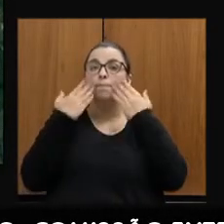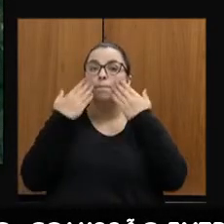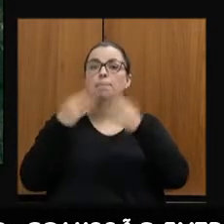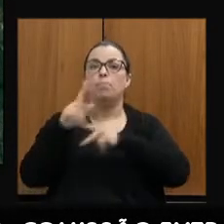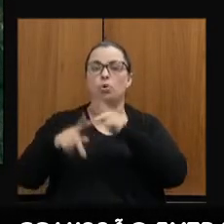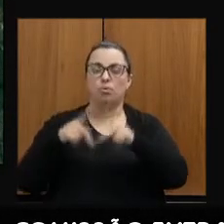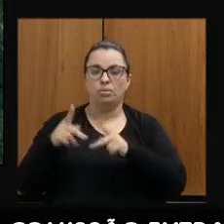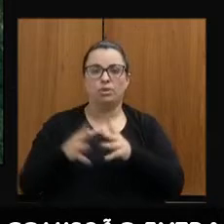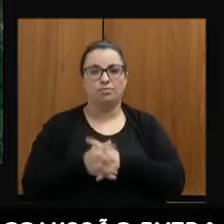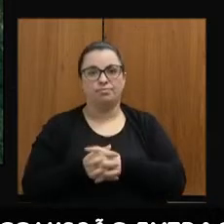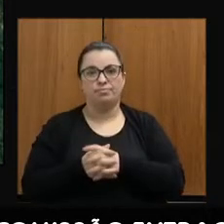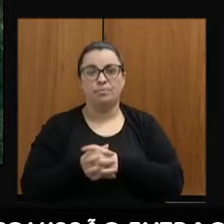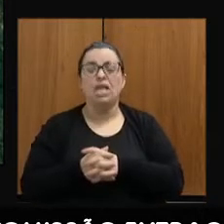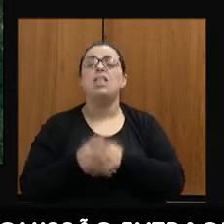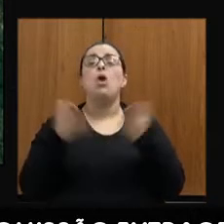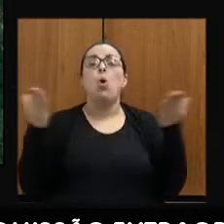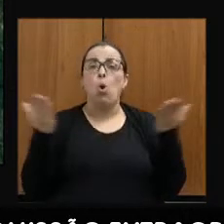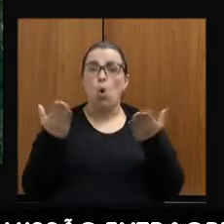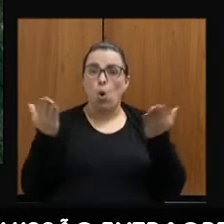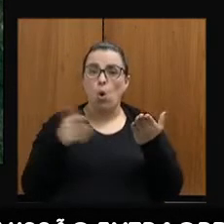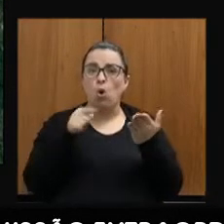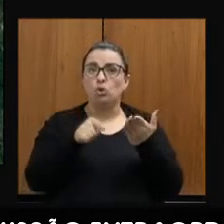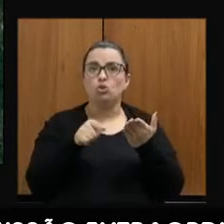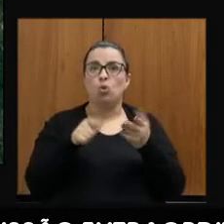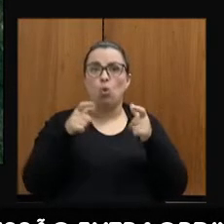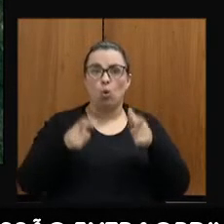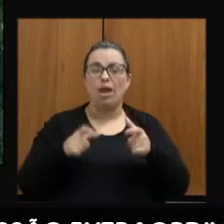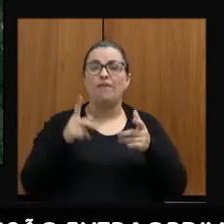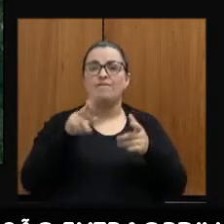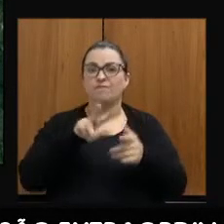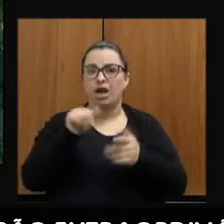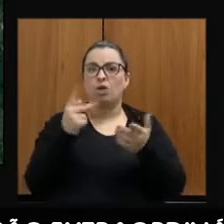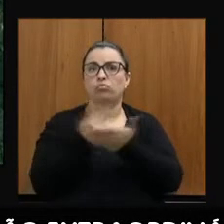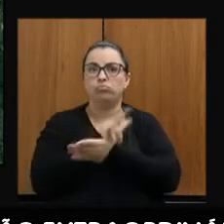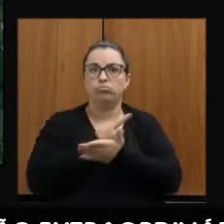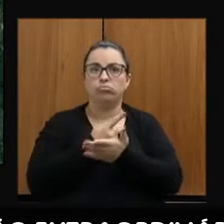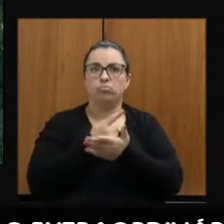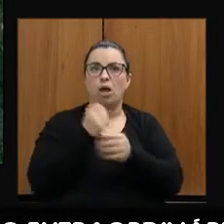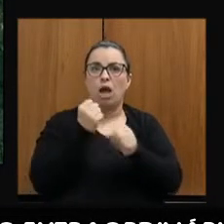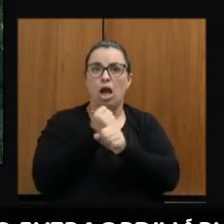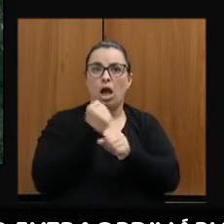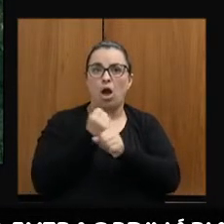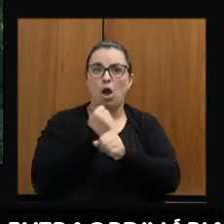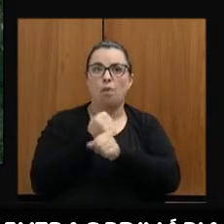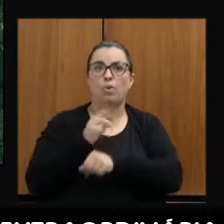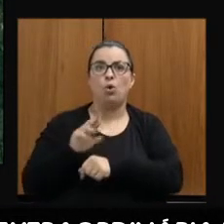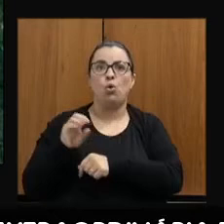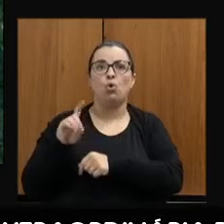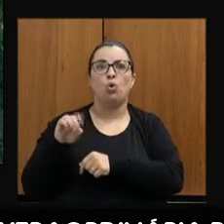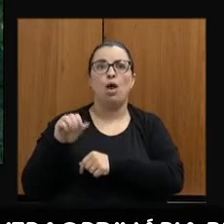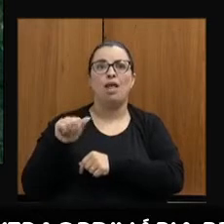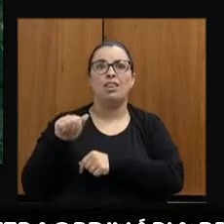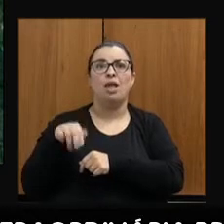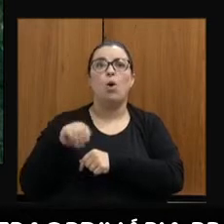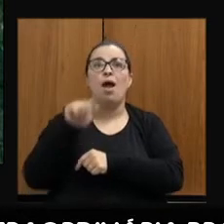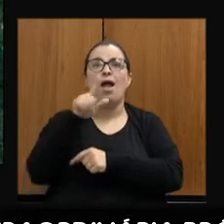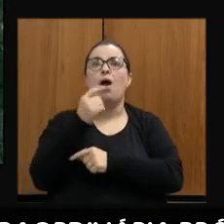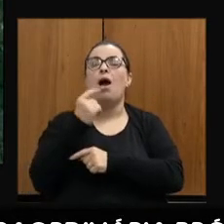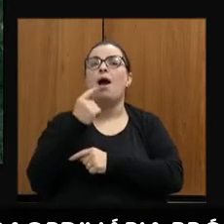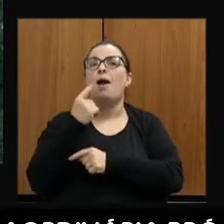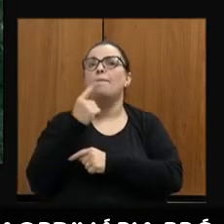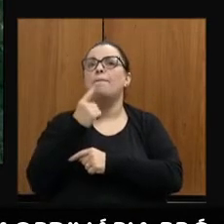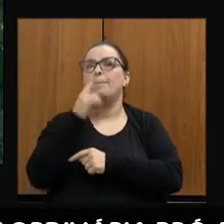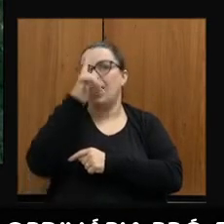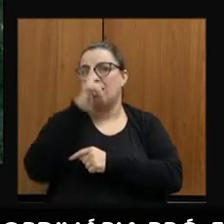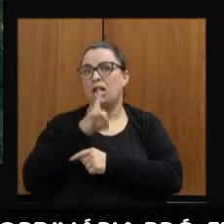hoje publicado é esse amarelo Começando aqui no leste e entrando em